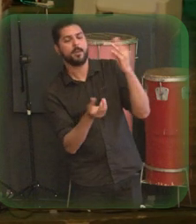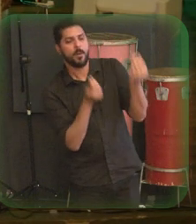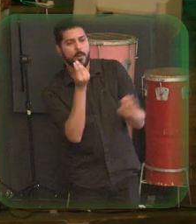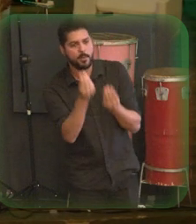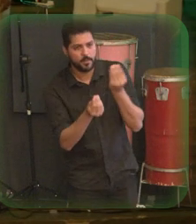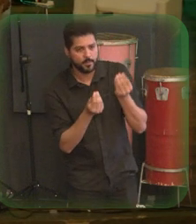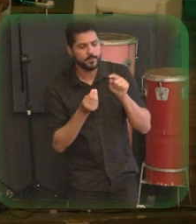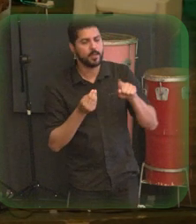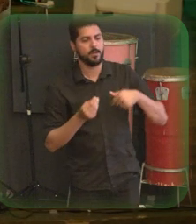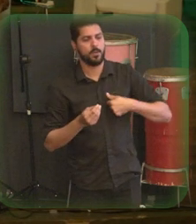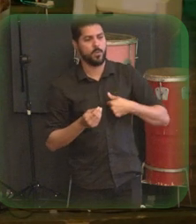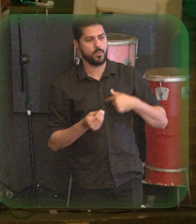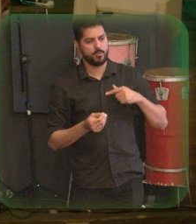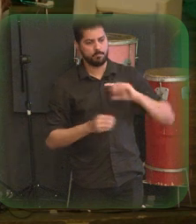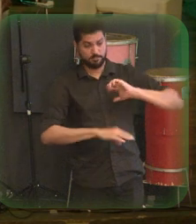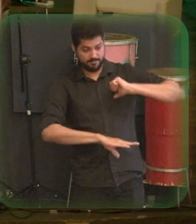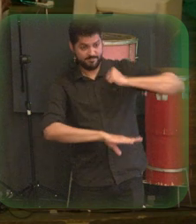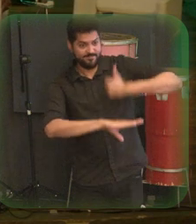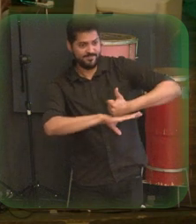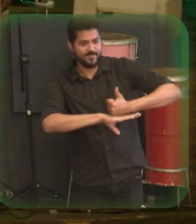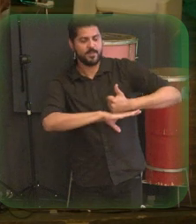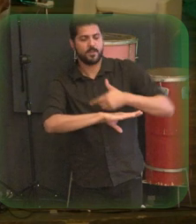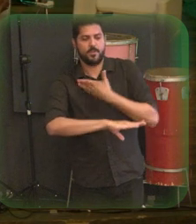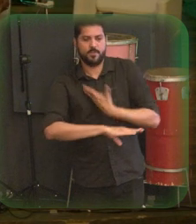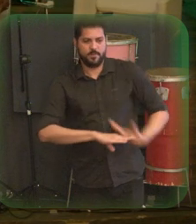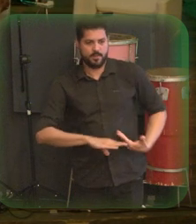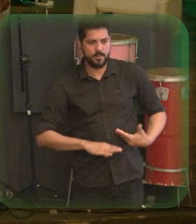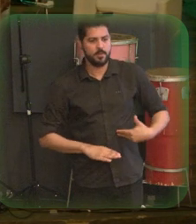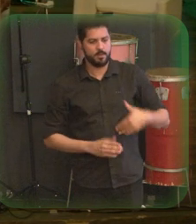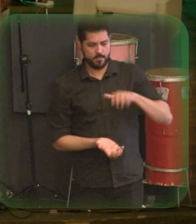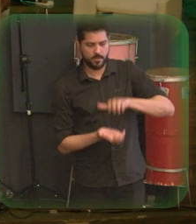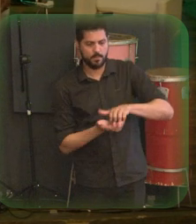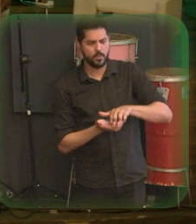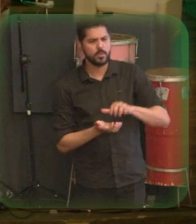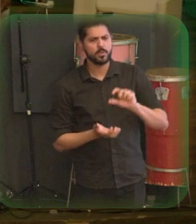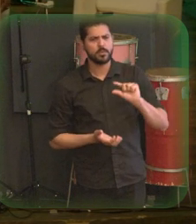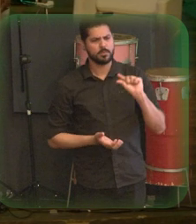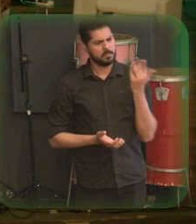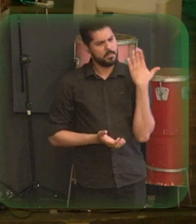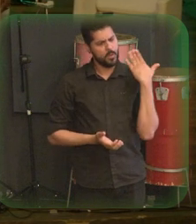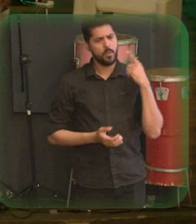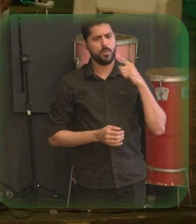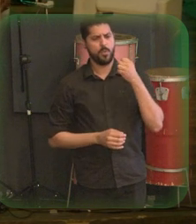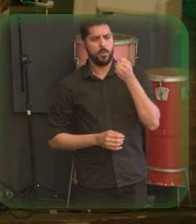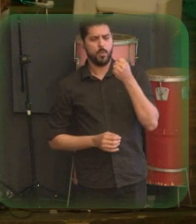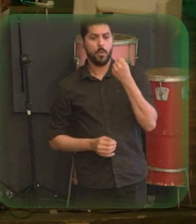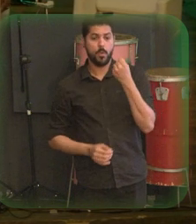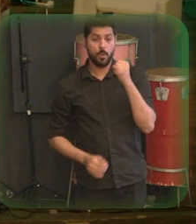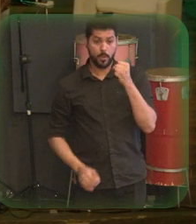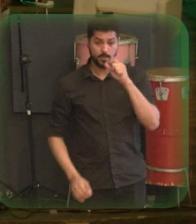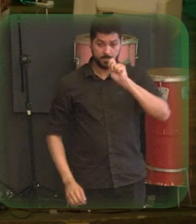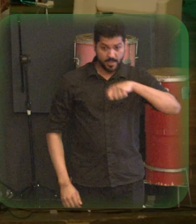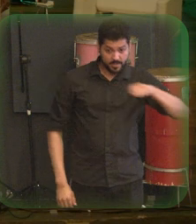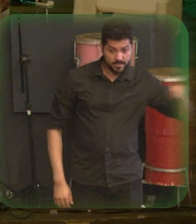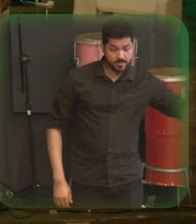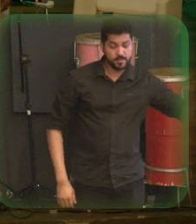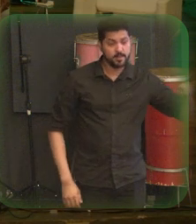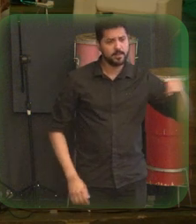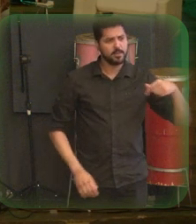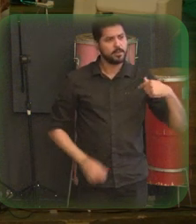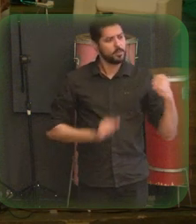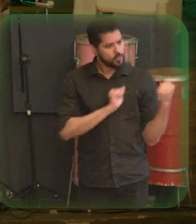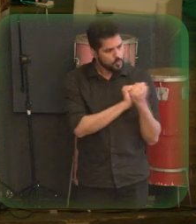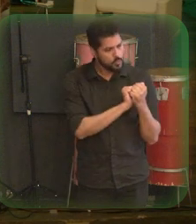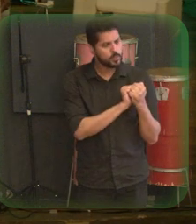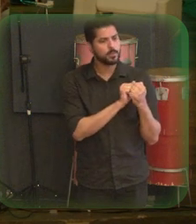Assumi o governo de Pernambuco há cerca de 8 meses. E, junto comigo,